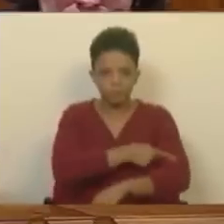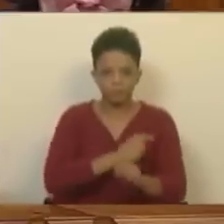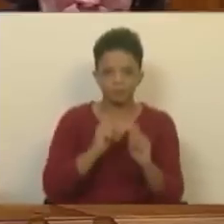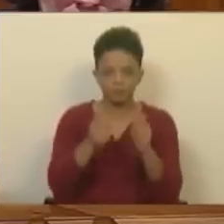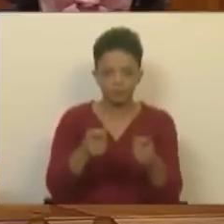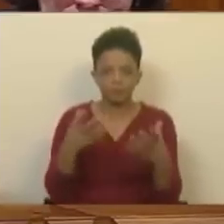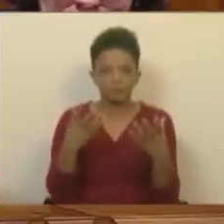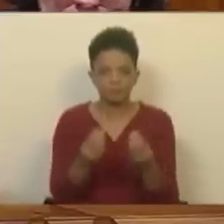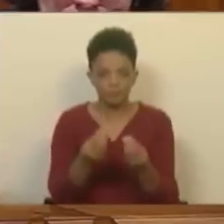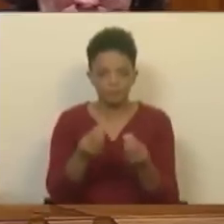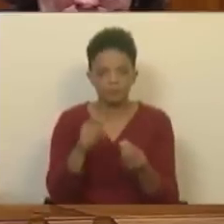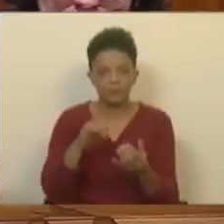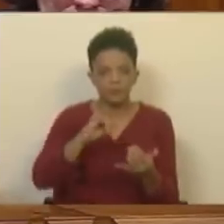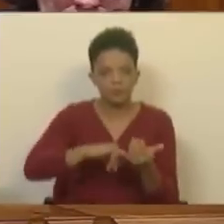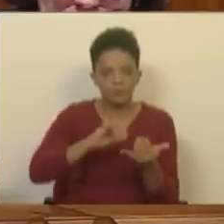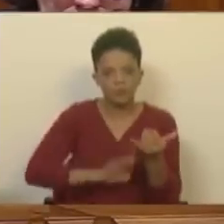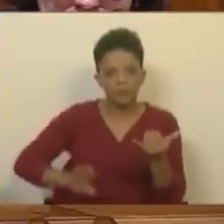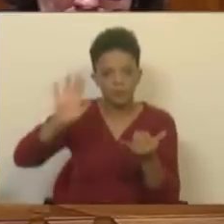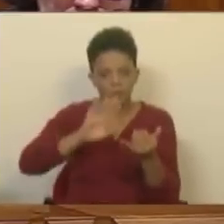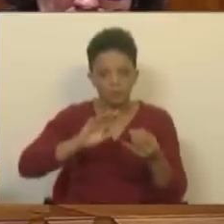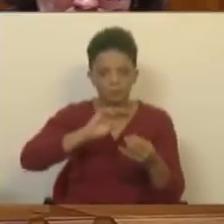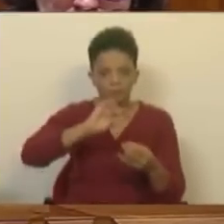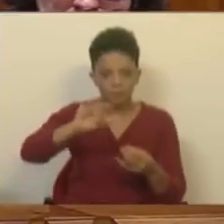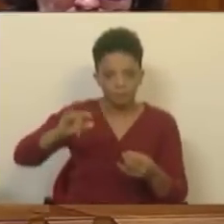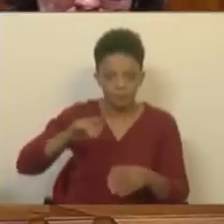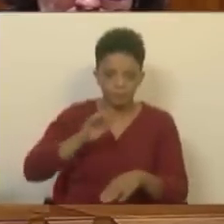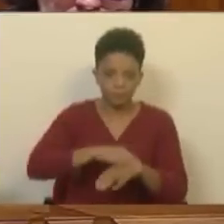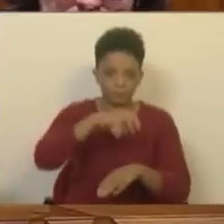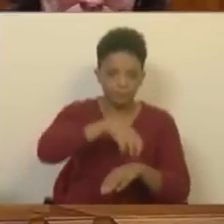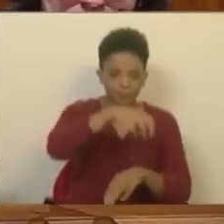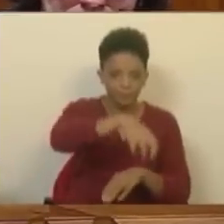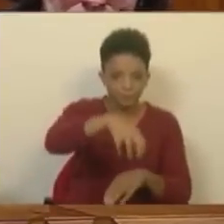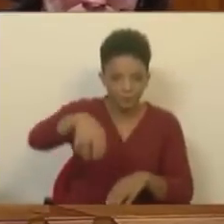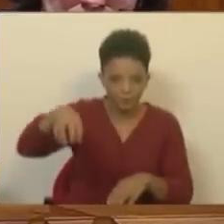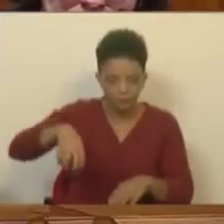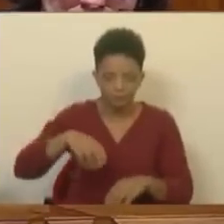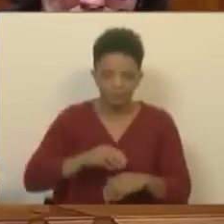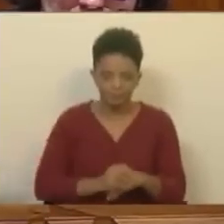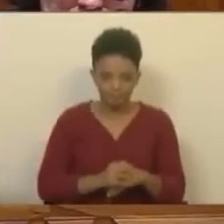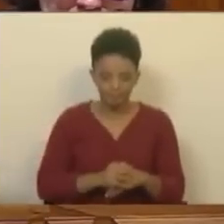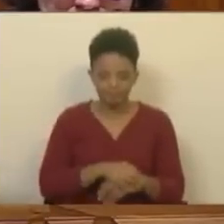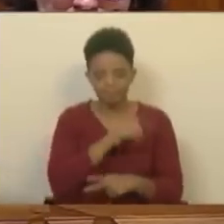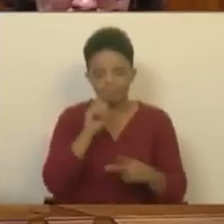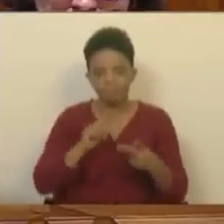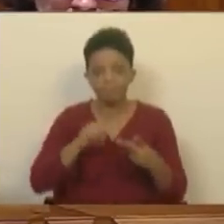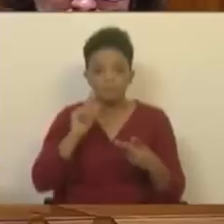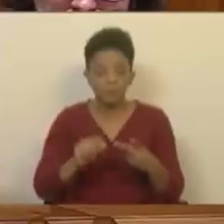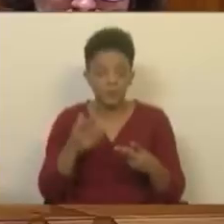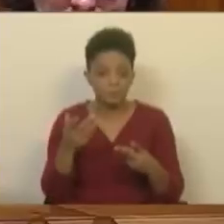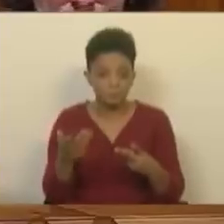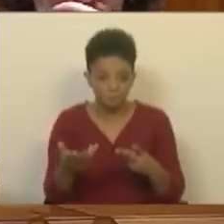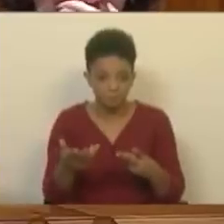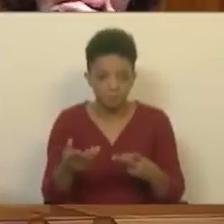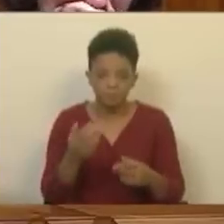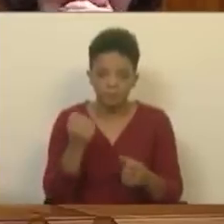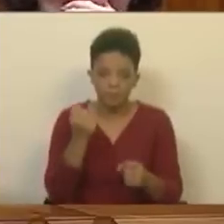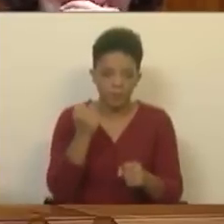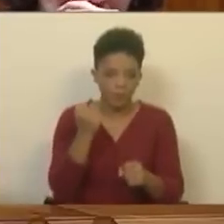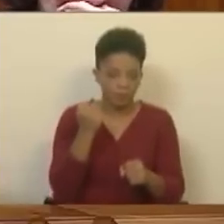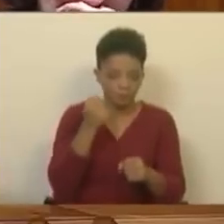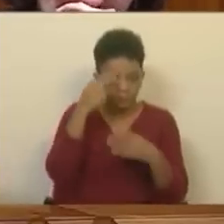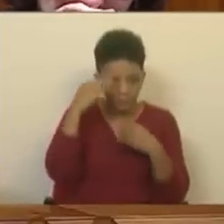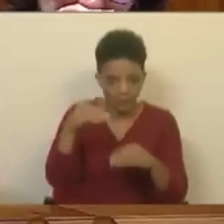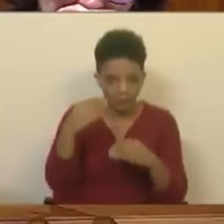acordada com os munícipe quais são os municípios tem a ver com as instalações tem a ver com as componentes não ativas